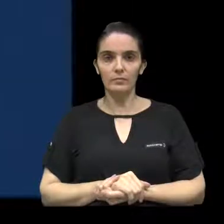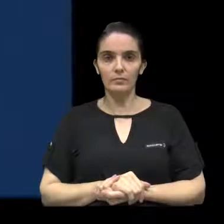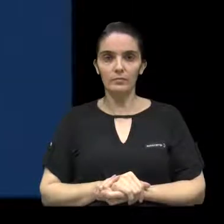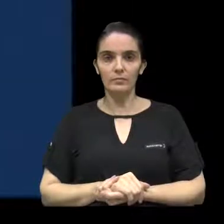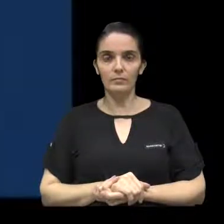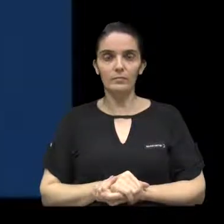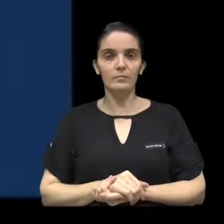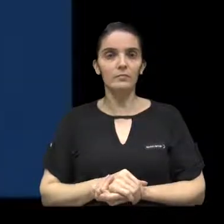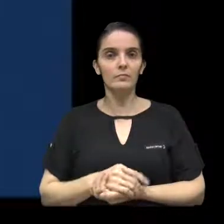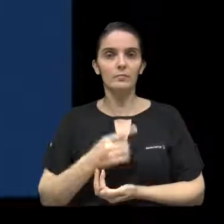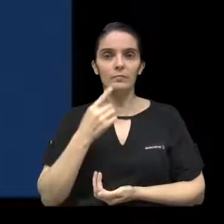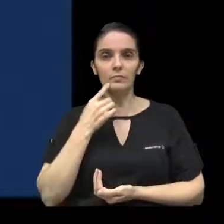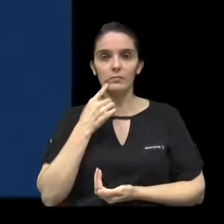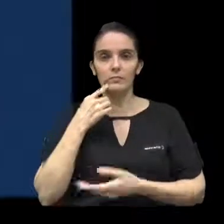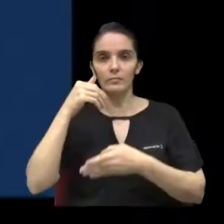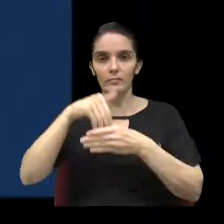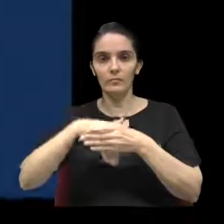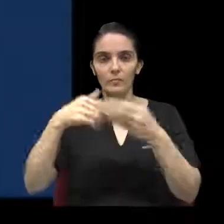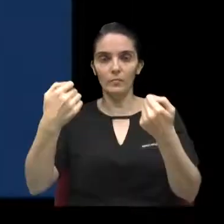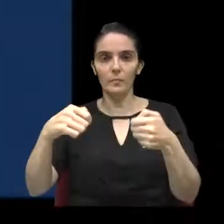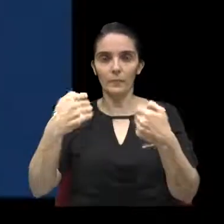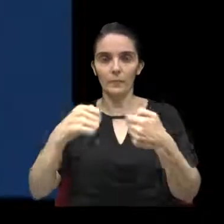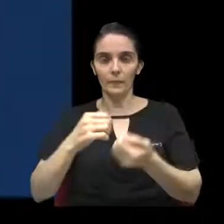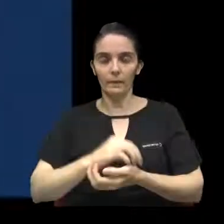Leiton Silva.